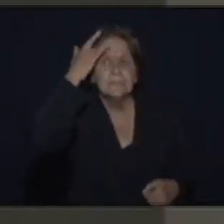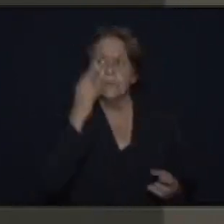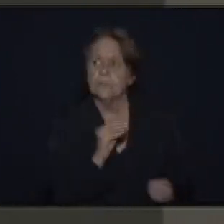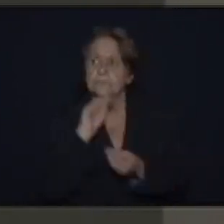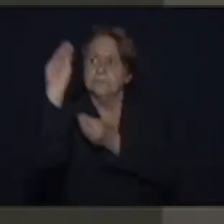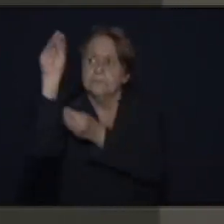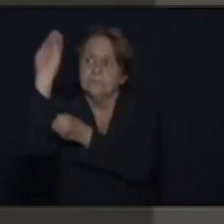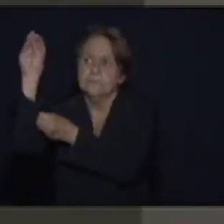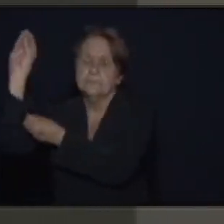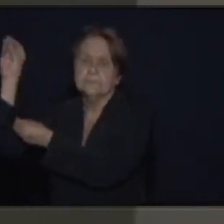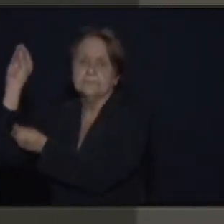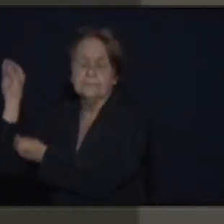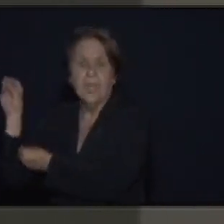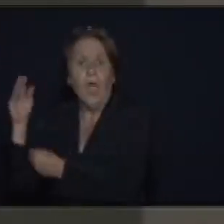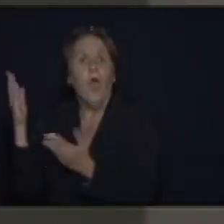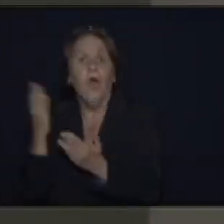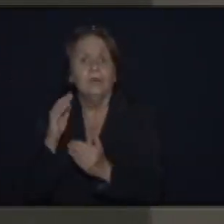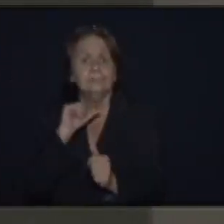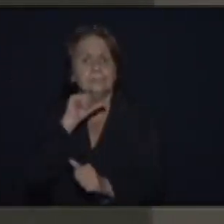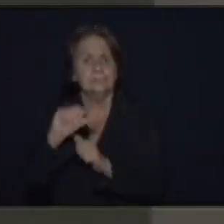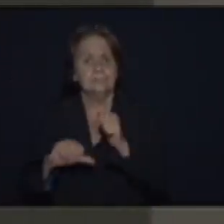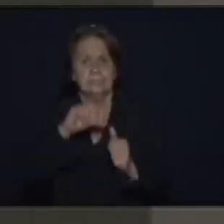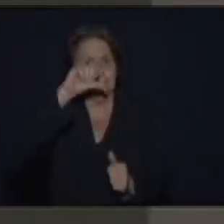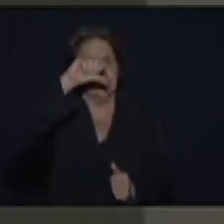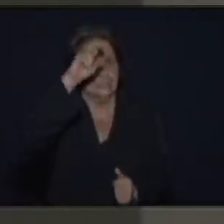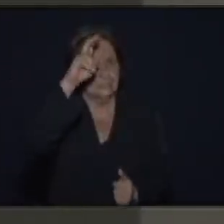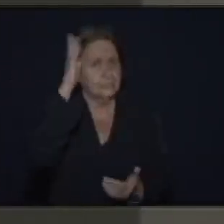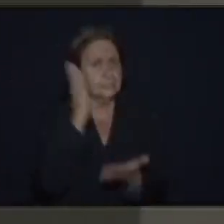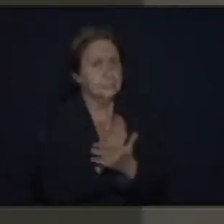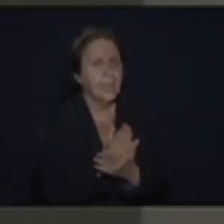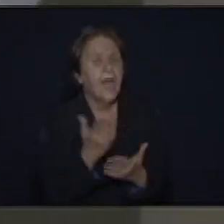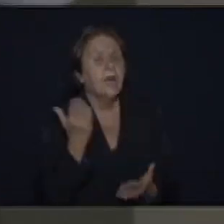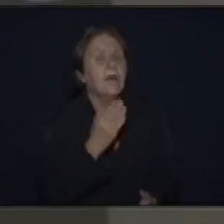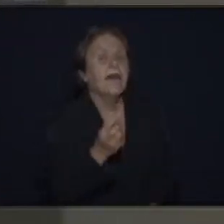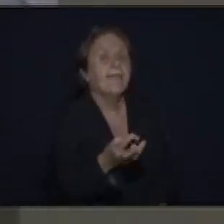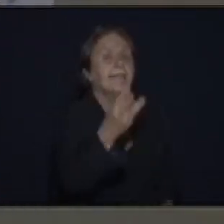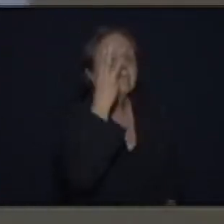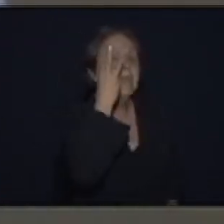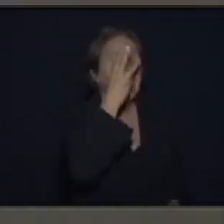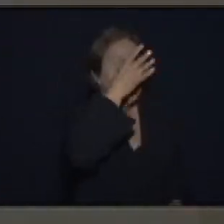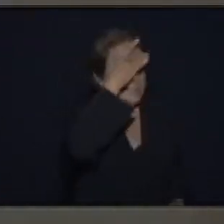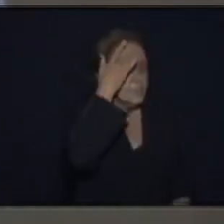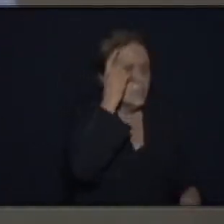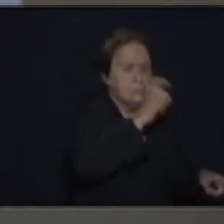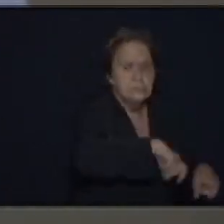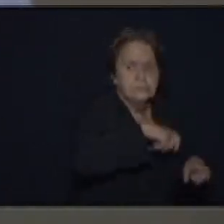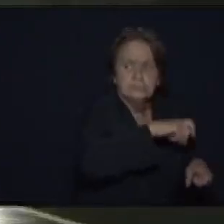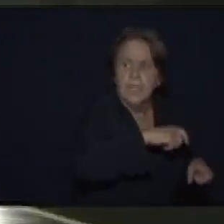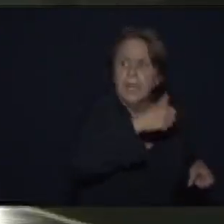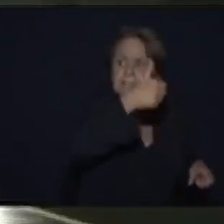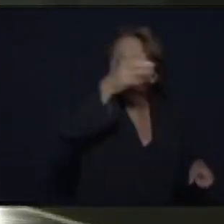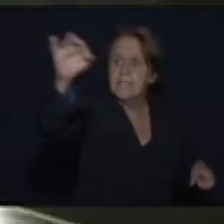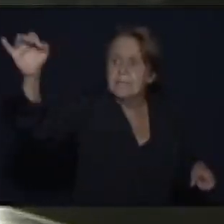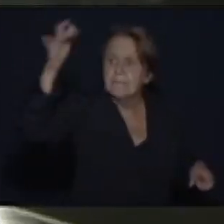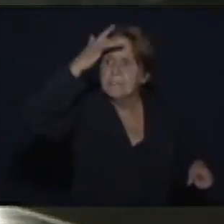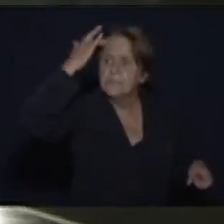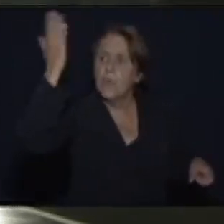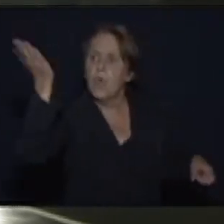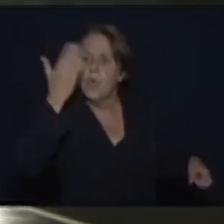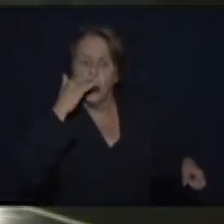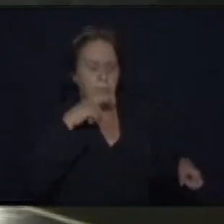produzir para serem é um ganho que só acontece através da Inovação do desenvolvimento e da competência